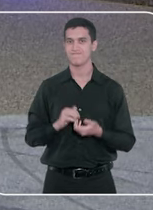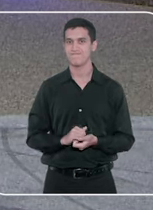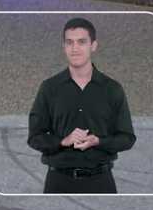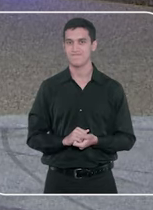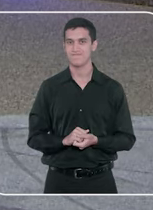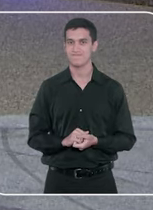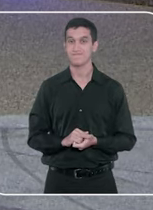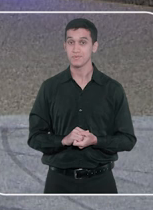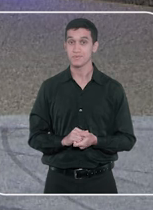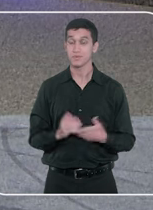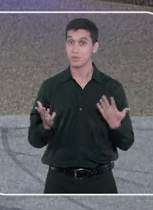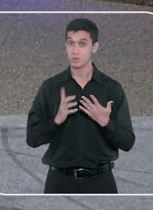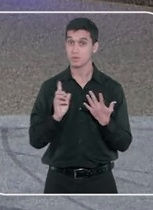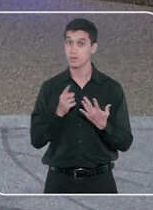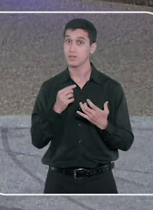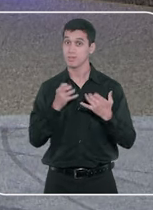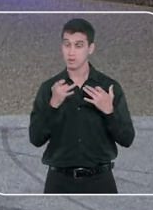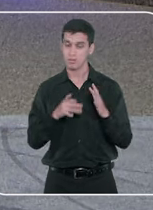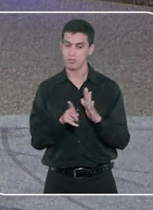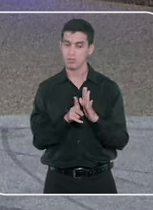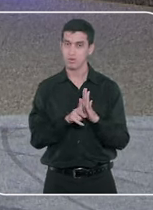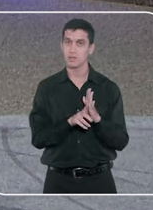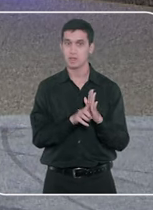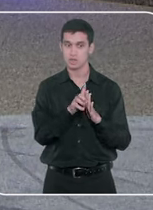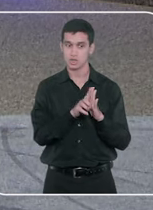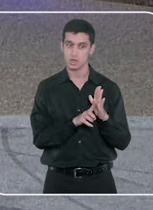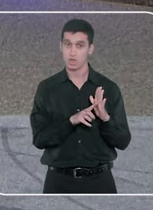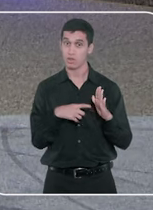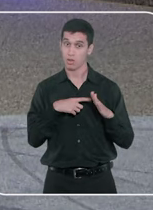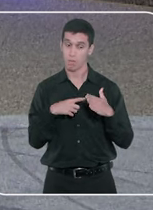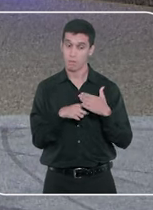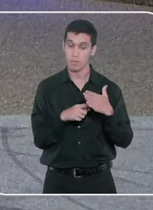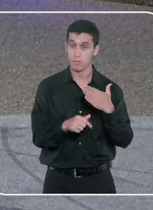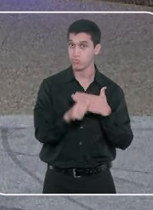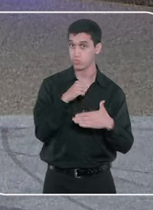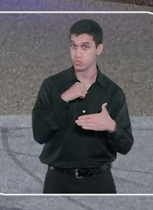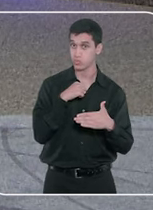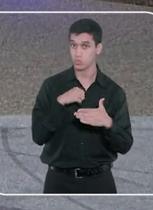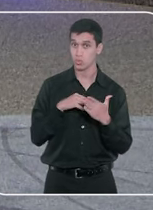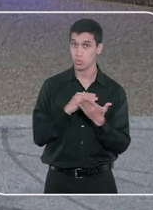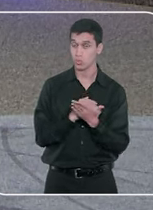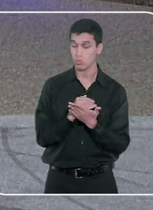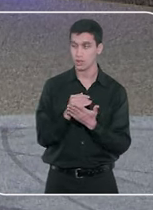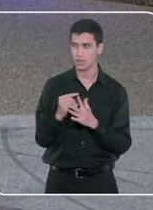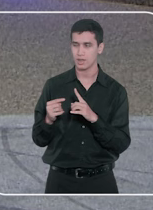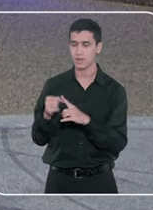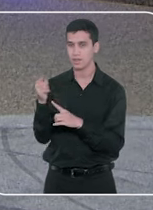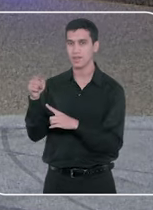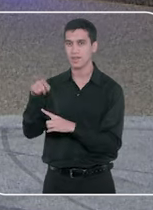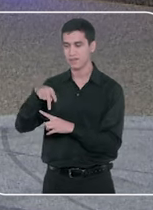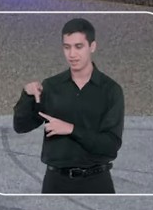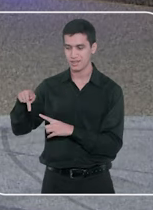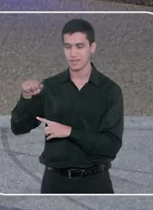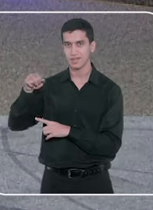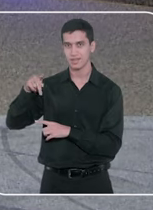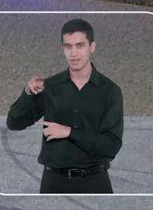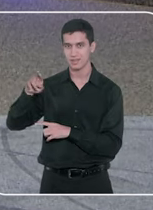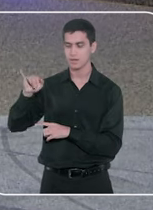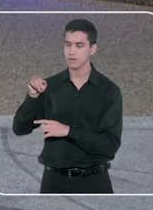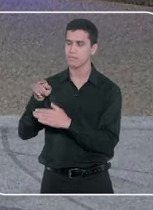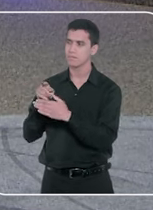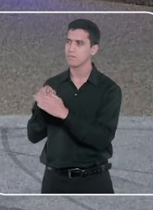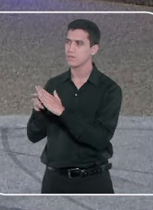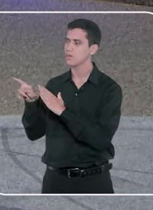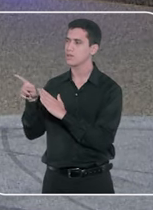gente tratando hoje, né, do chamado direito premial, eu começo com você, professora Andrea. O que são e para que servem o acordo